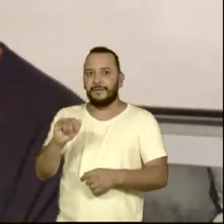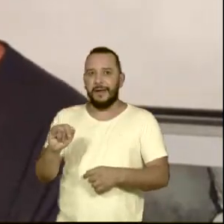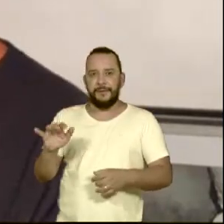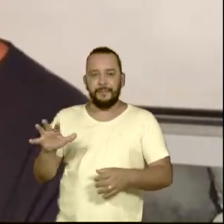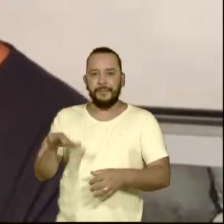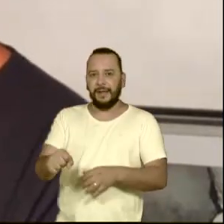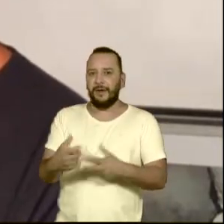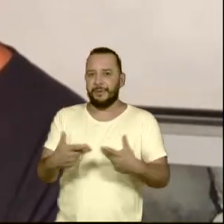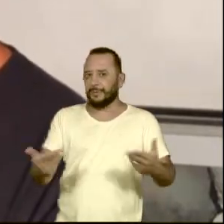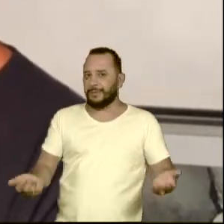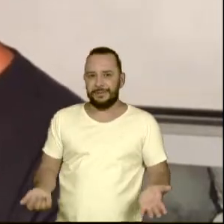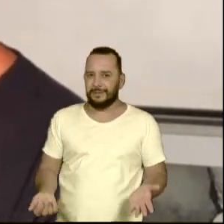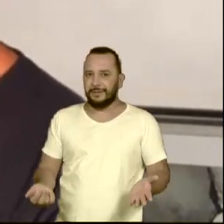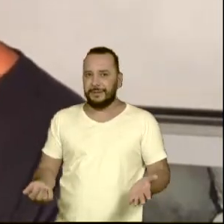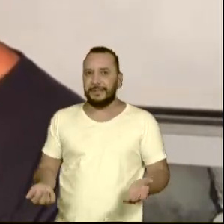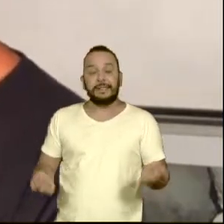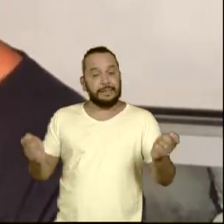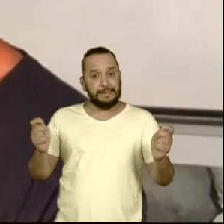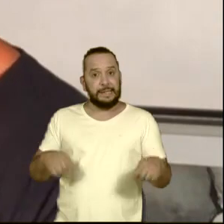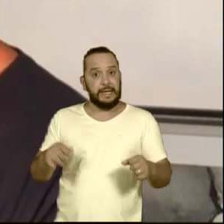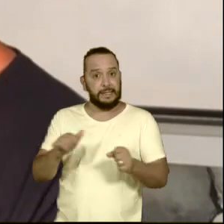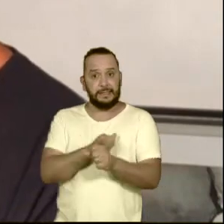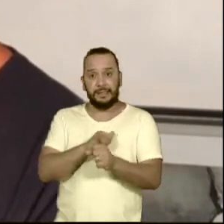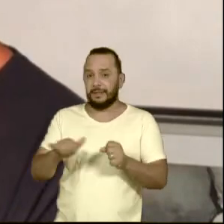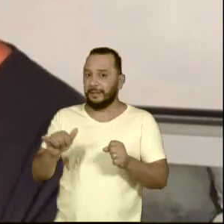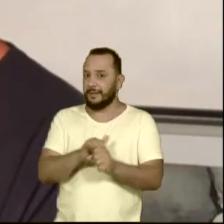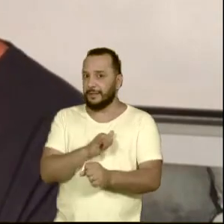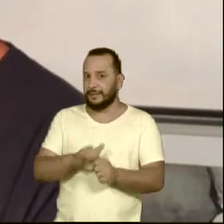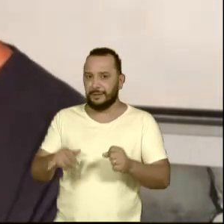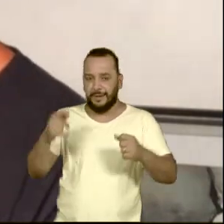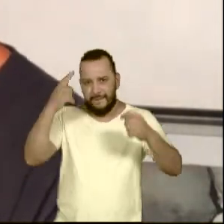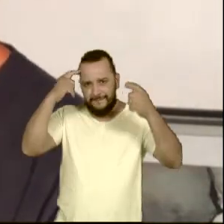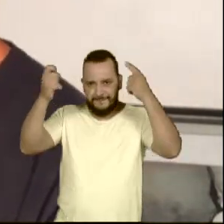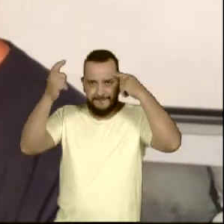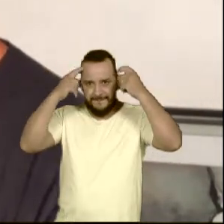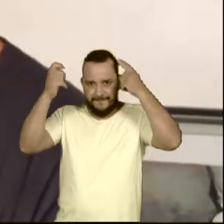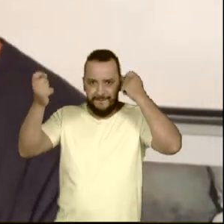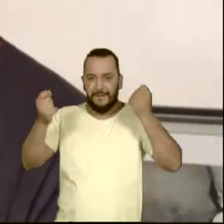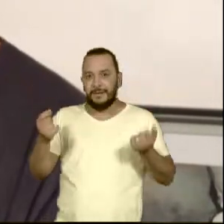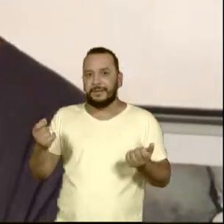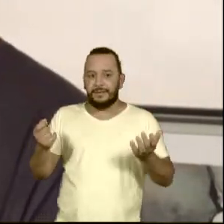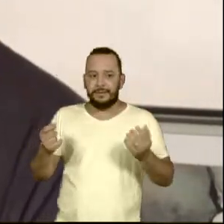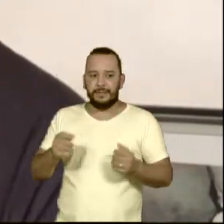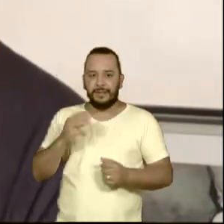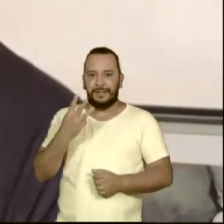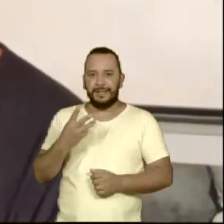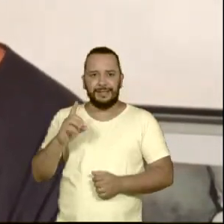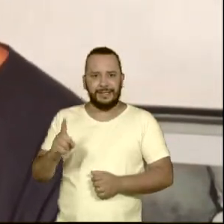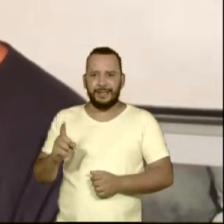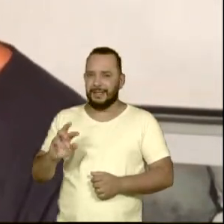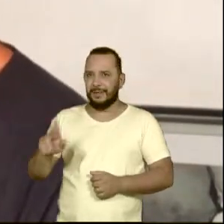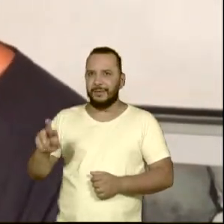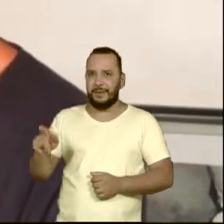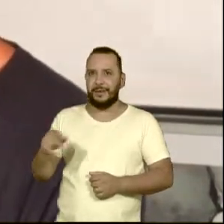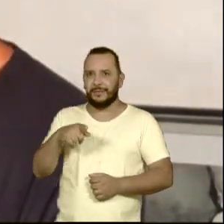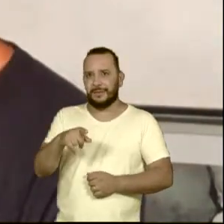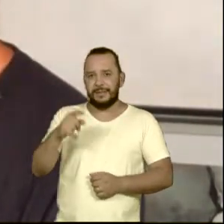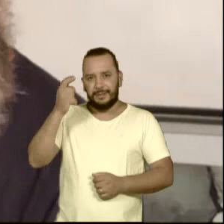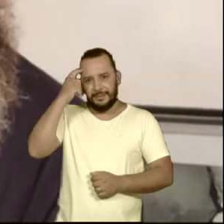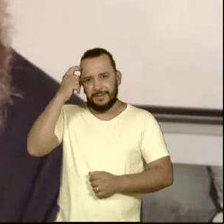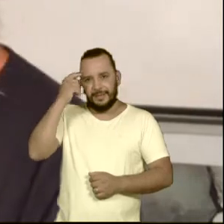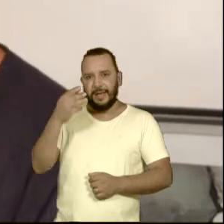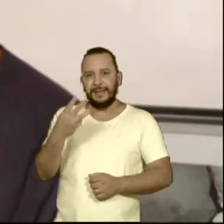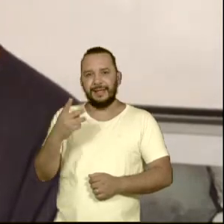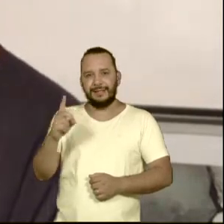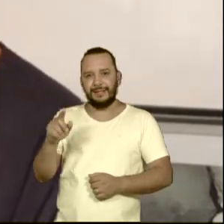Crie. Eu acho que existem alternativas que não são a do 3D, né? Que é muito fácil você falar, manda para o